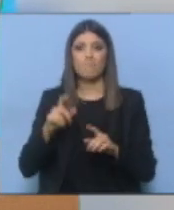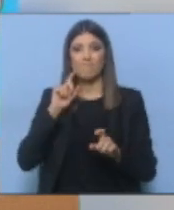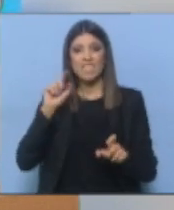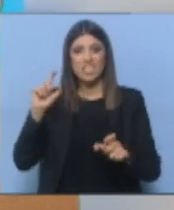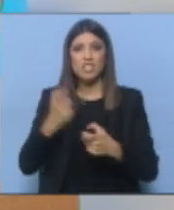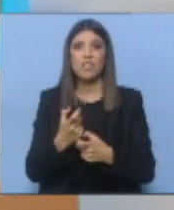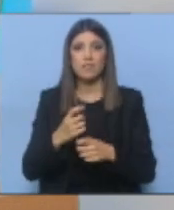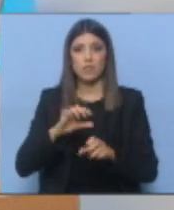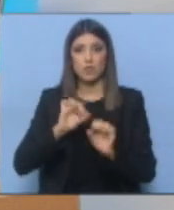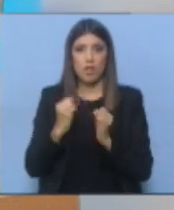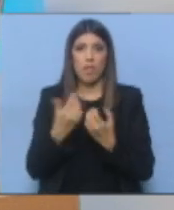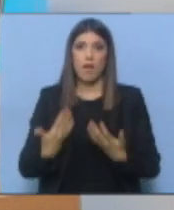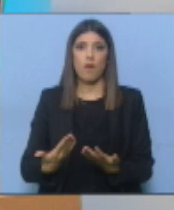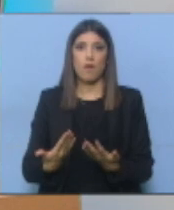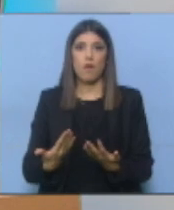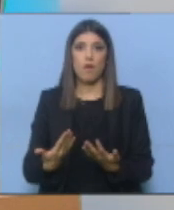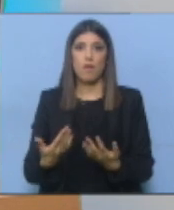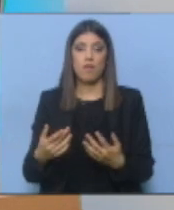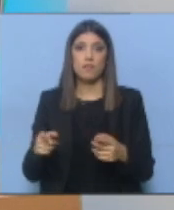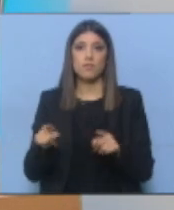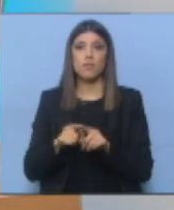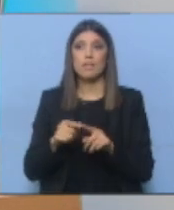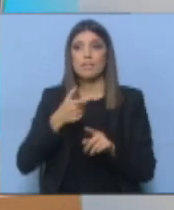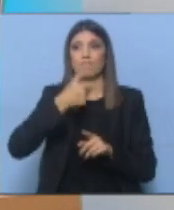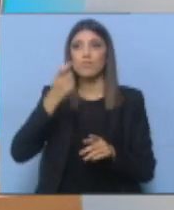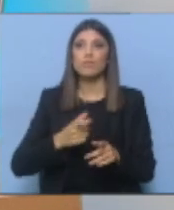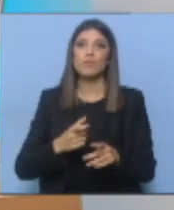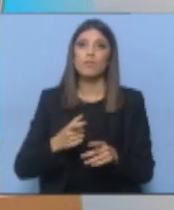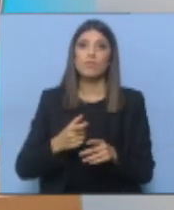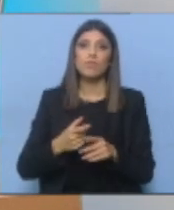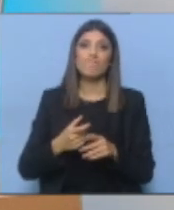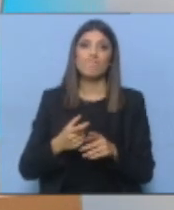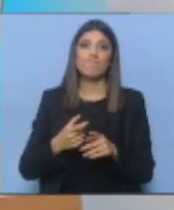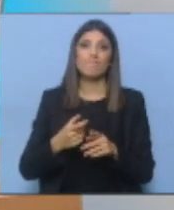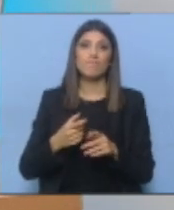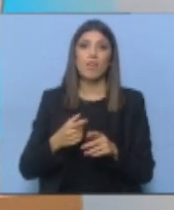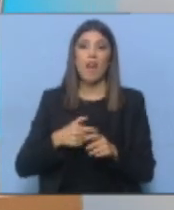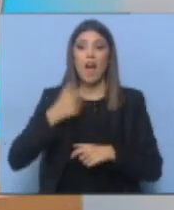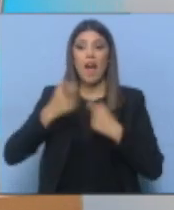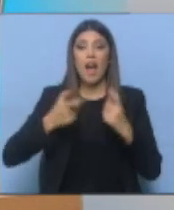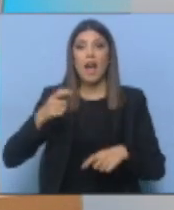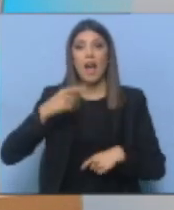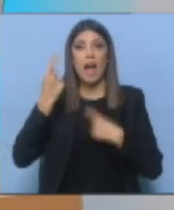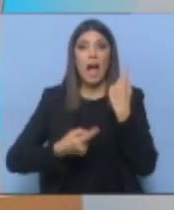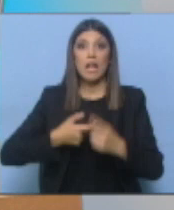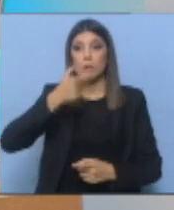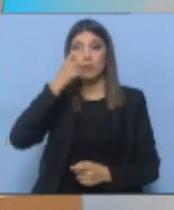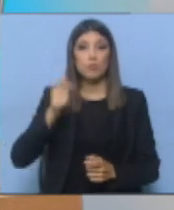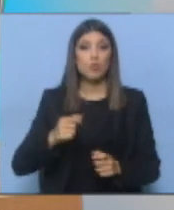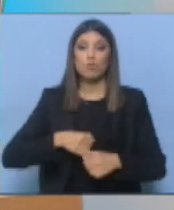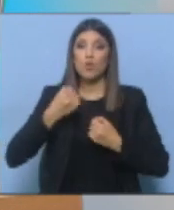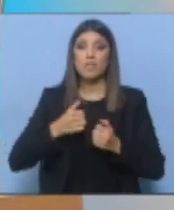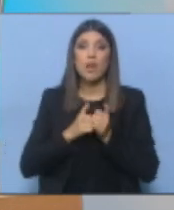que deixa para trás, e não pode deixar para trás, pessoas que não conseguem acompanhar essa evolução.